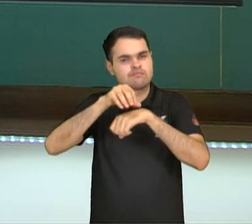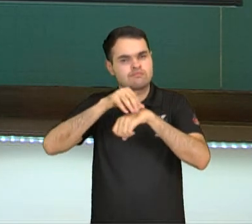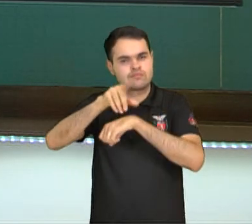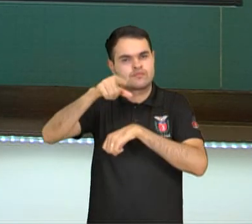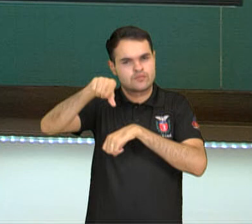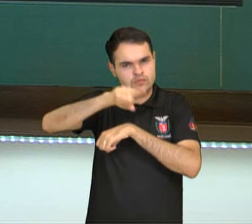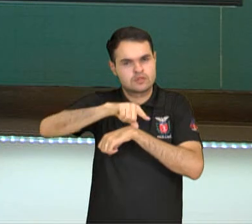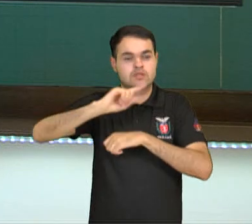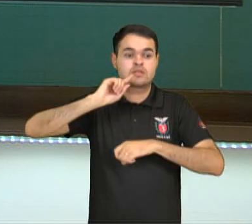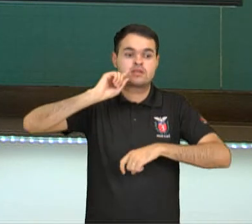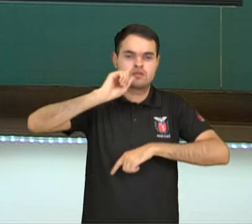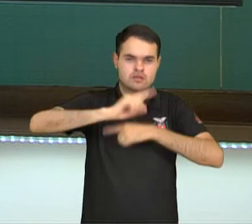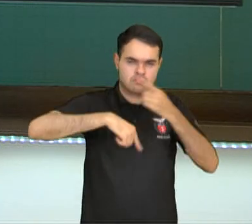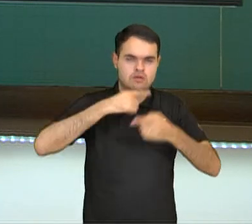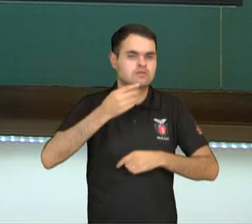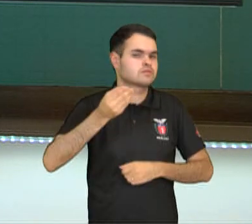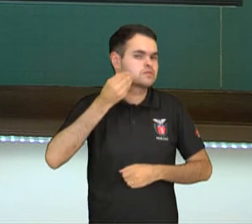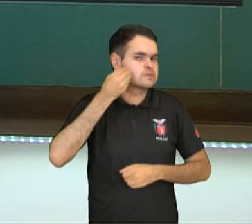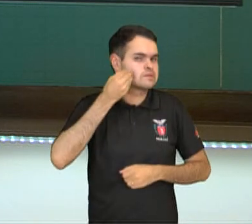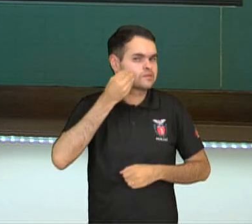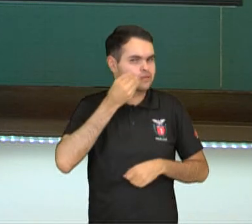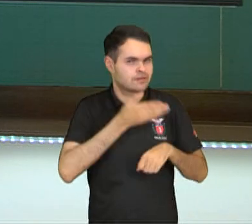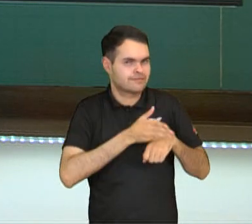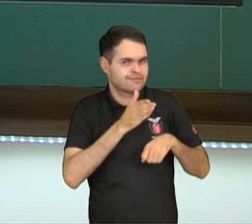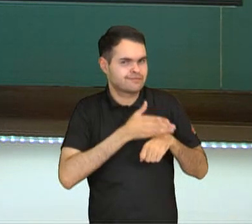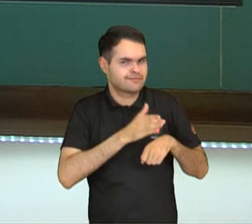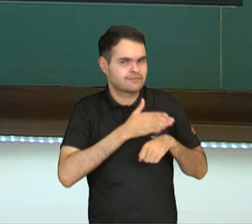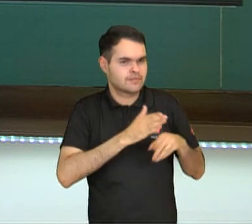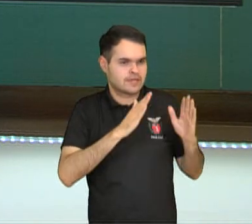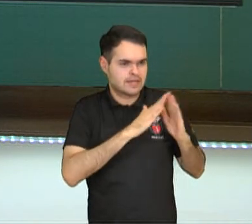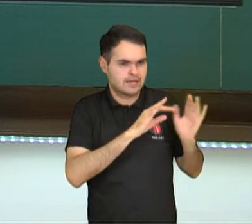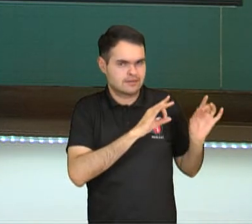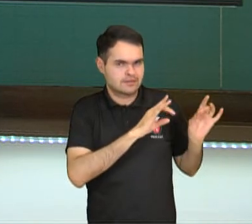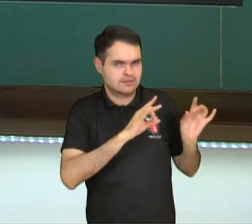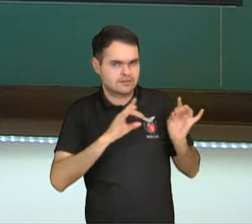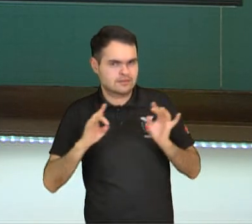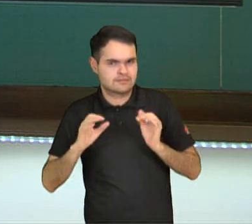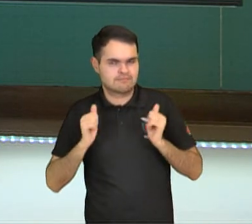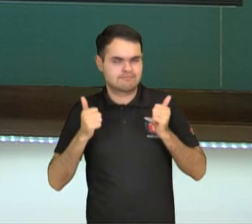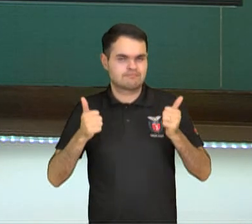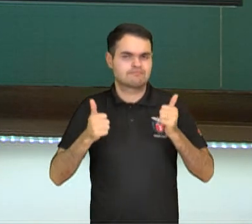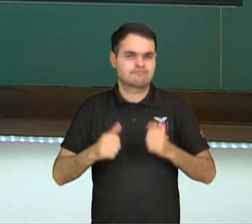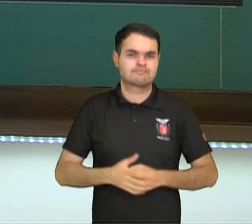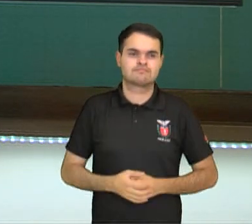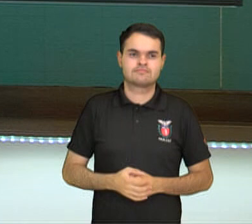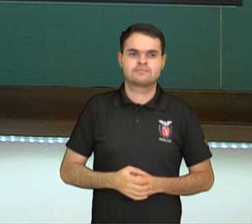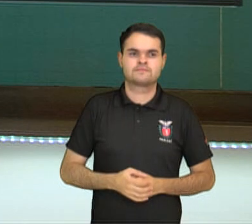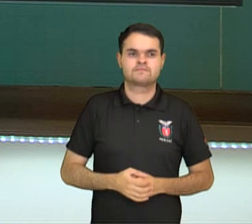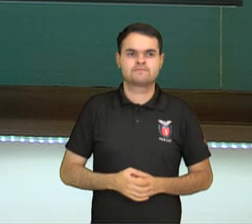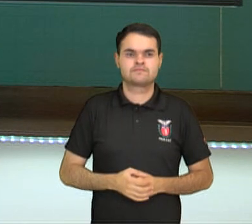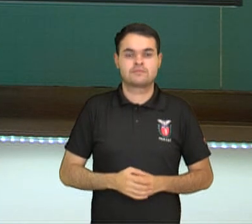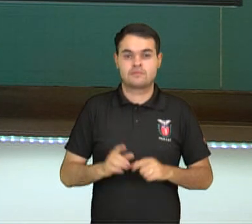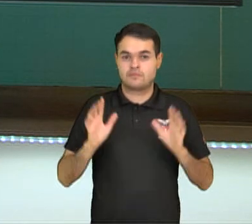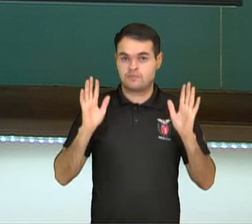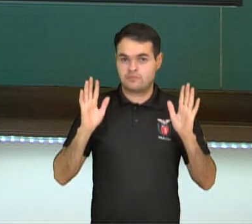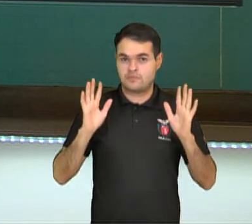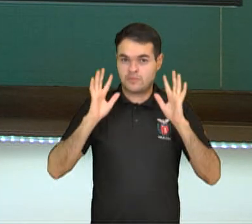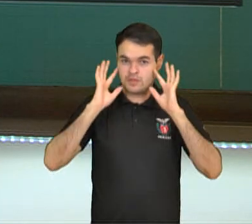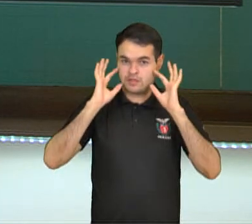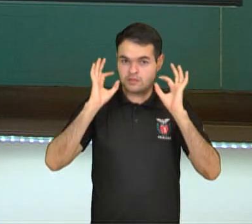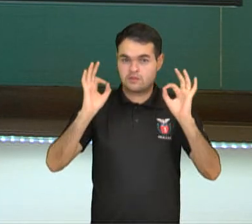E depois você vai tentar fazer essa sequência aí na sua casa, tá bom? Mas atenção,